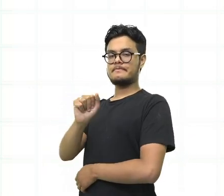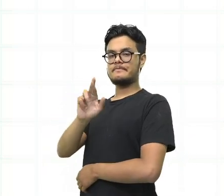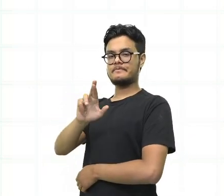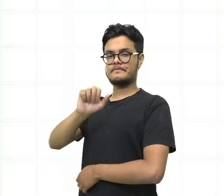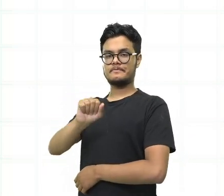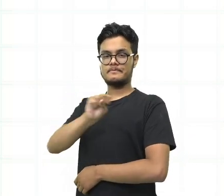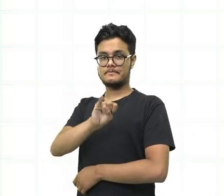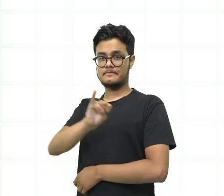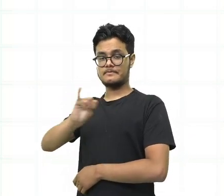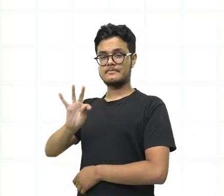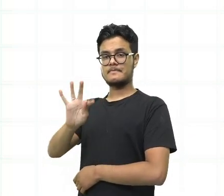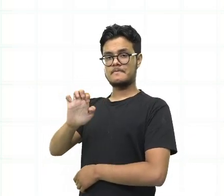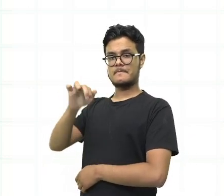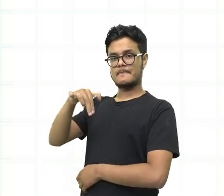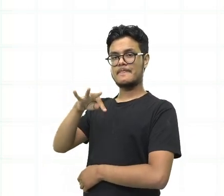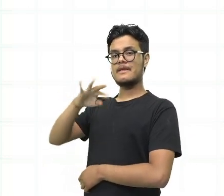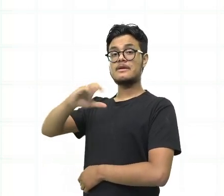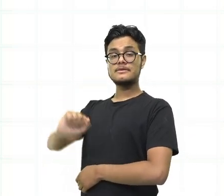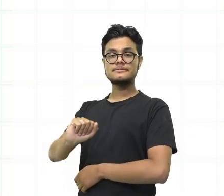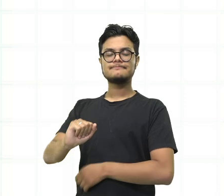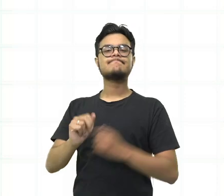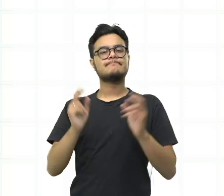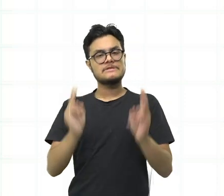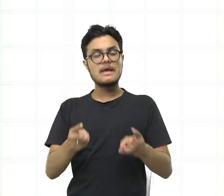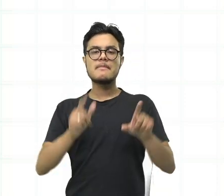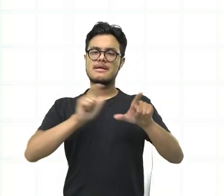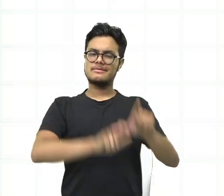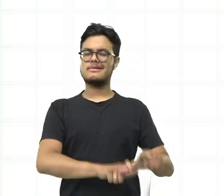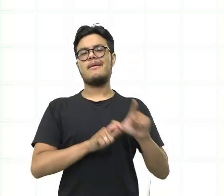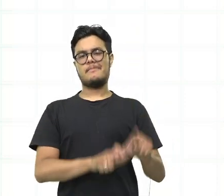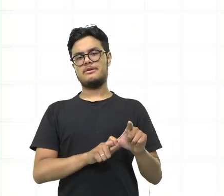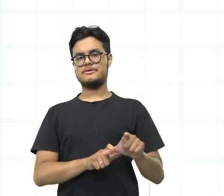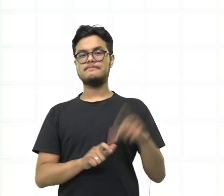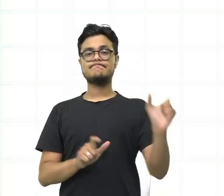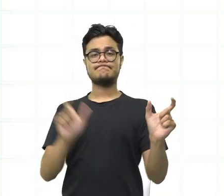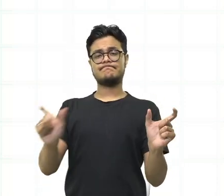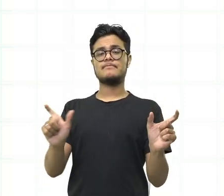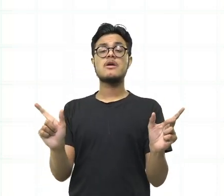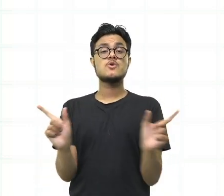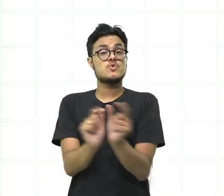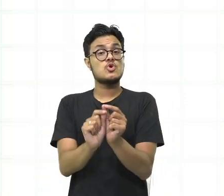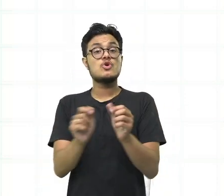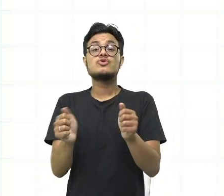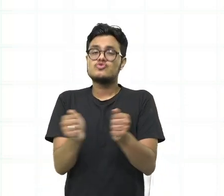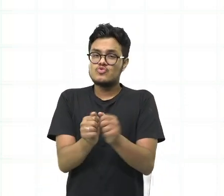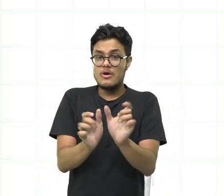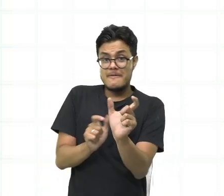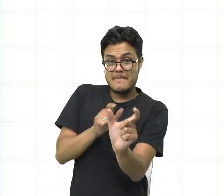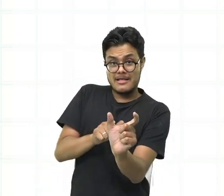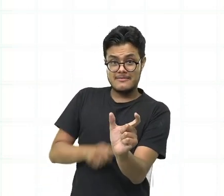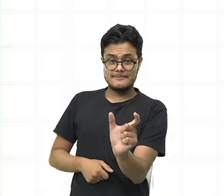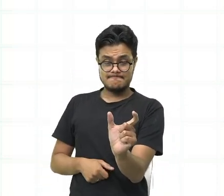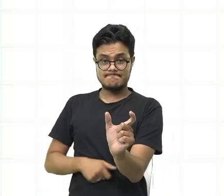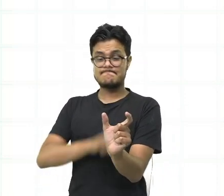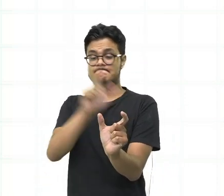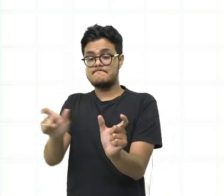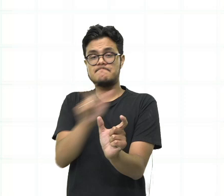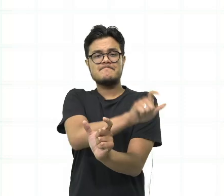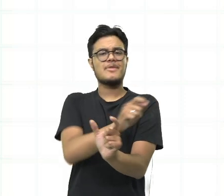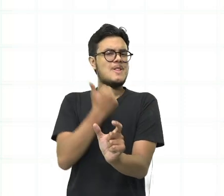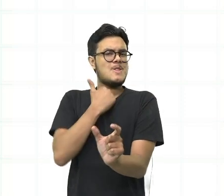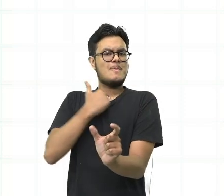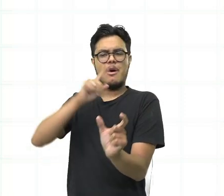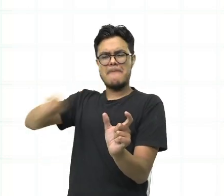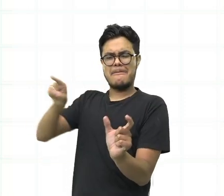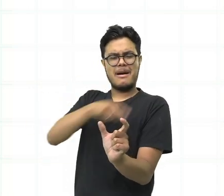parassintética. Lembre-se que parassintética, eu vou ter tanto o sufixo quanto o prefixo juntos, né? Não posso tirar, senão